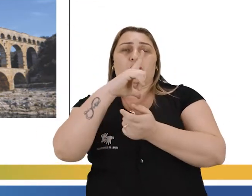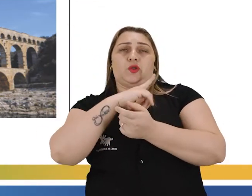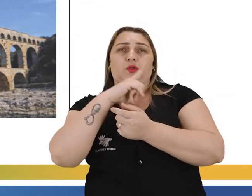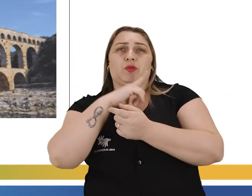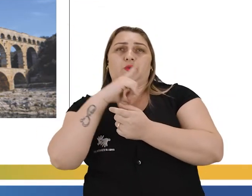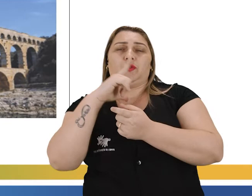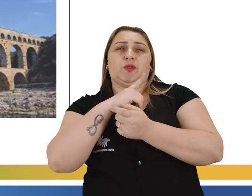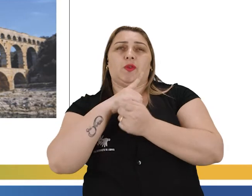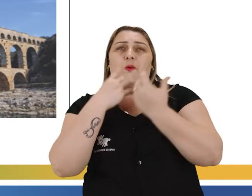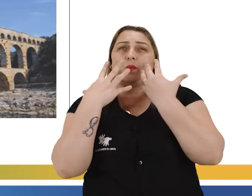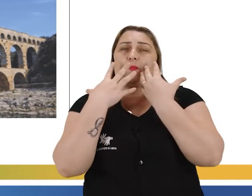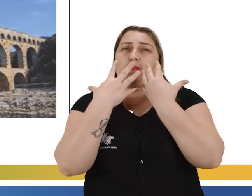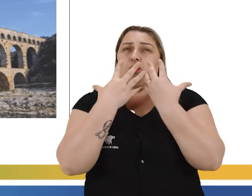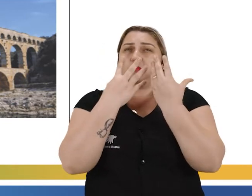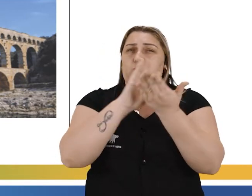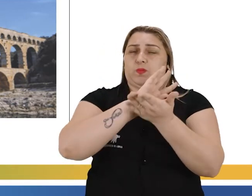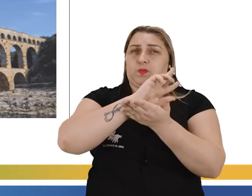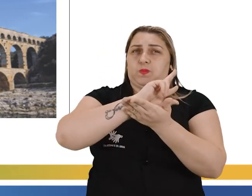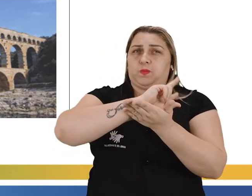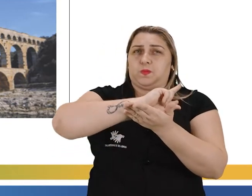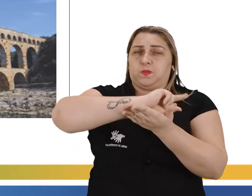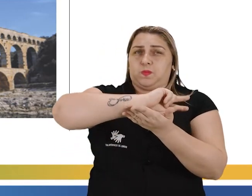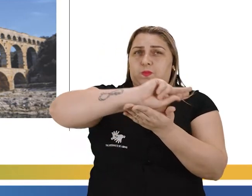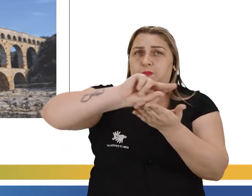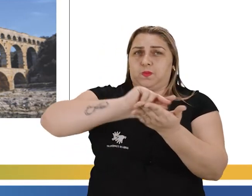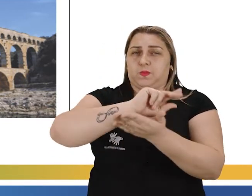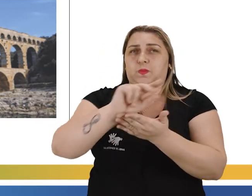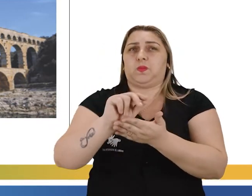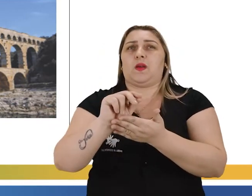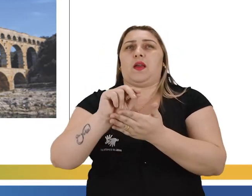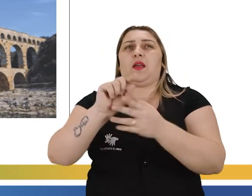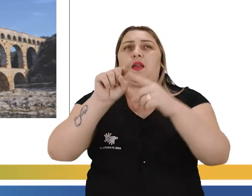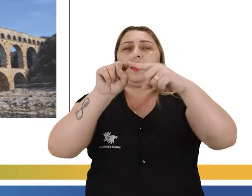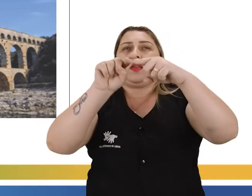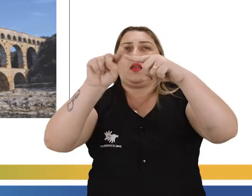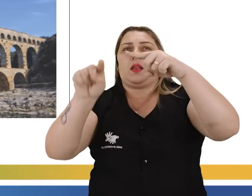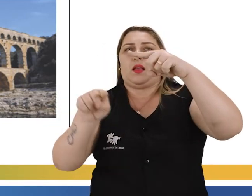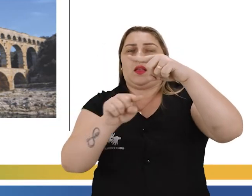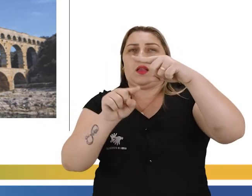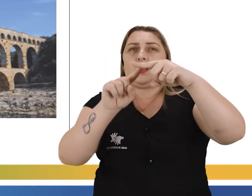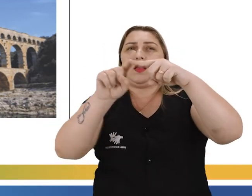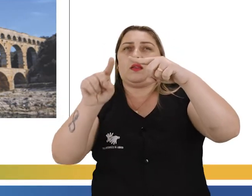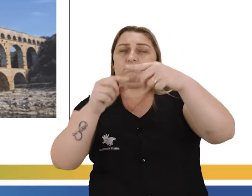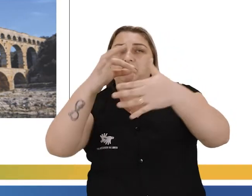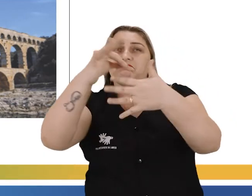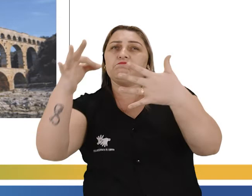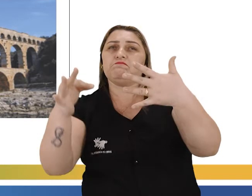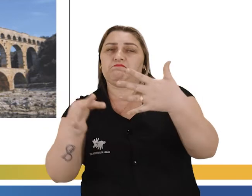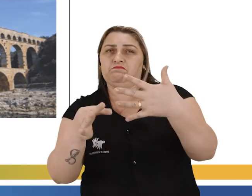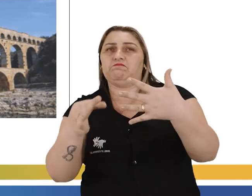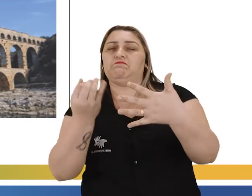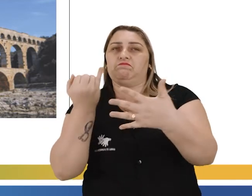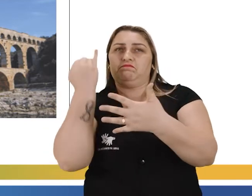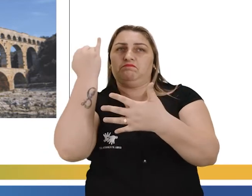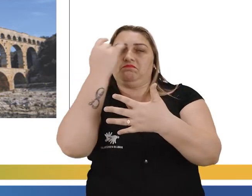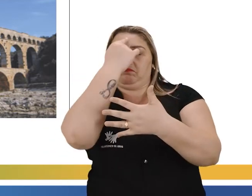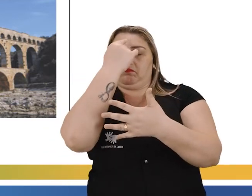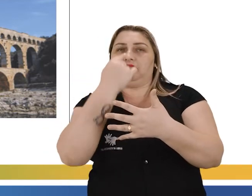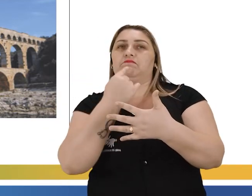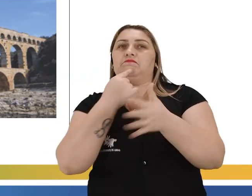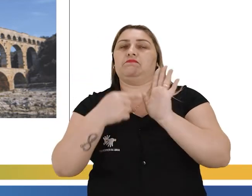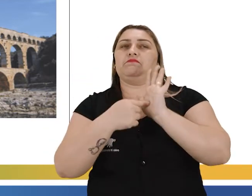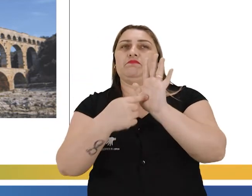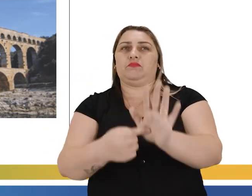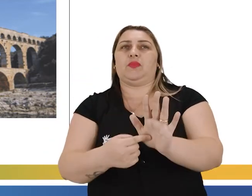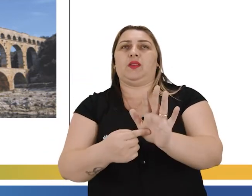tiveram aí bastante arcos, né, elementos que se destacaram. Nós vemos aí na imagem o